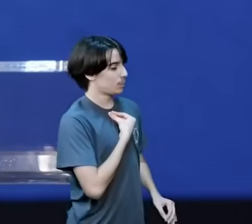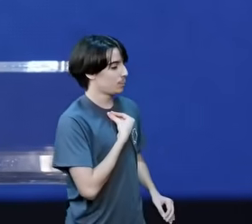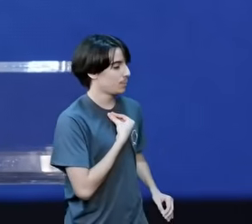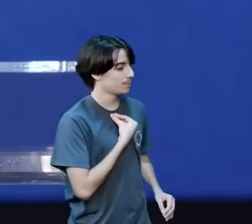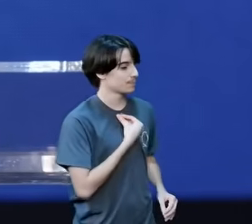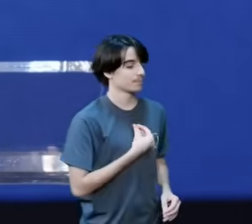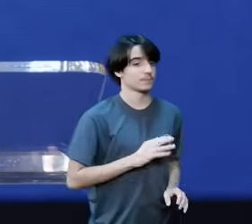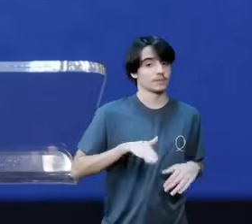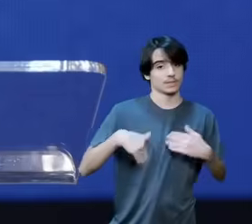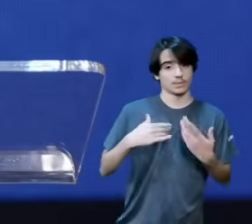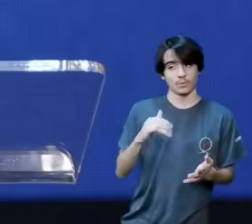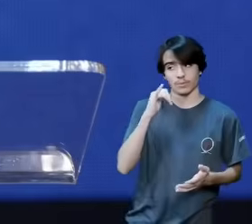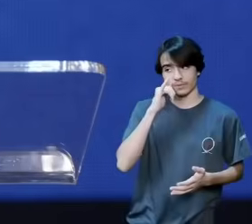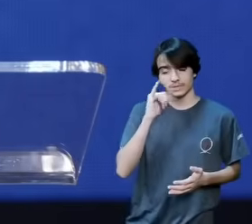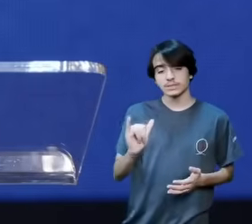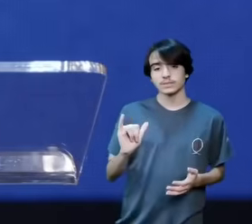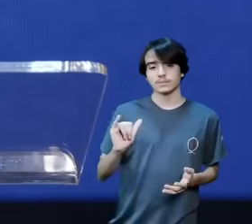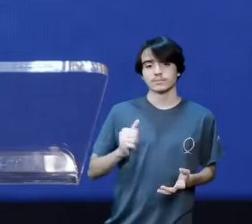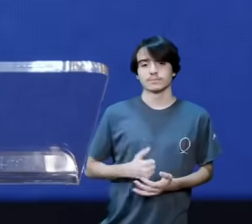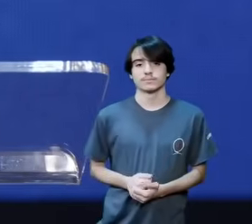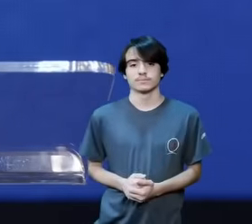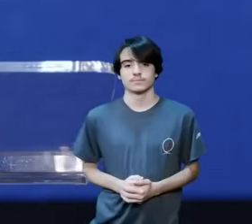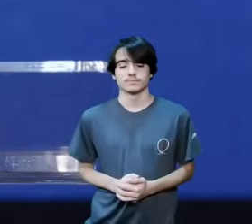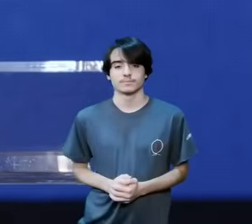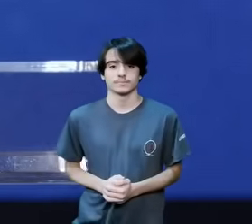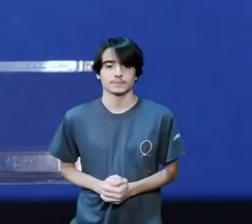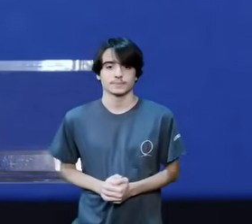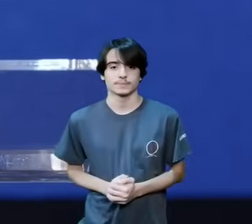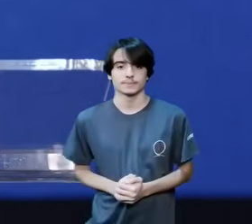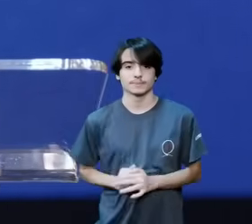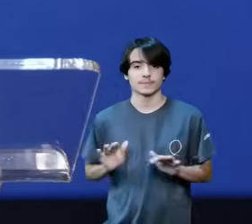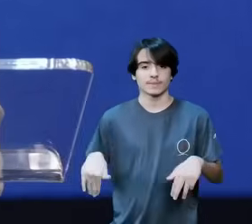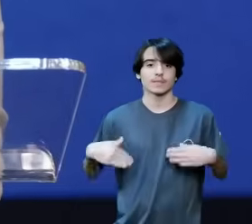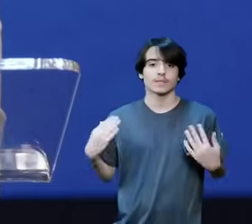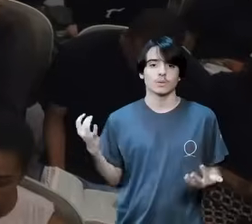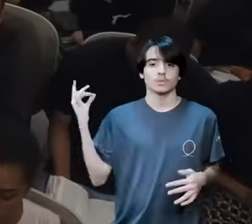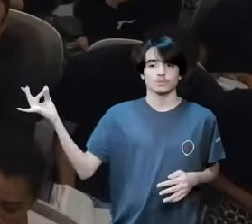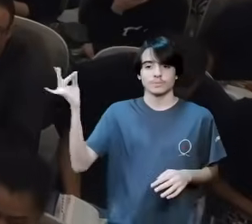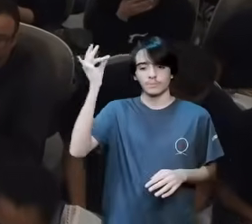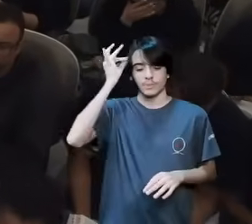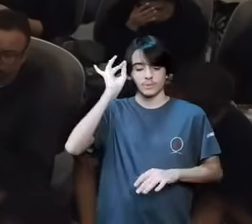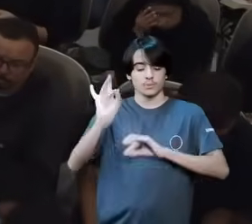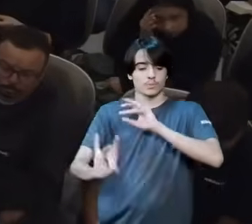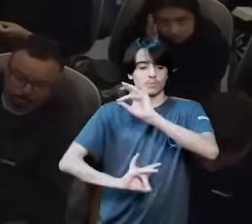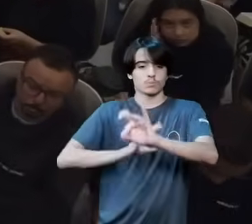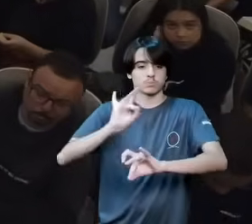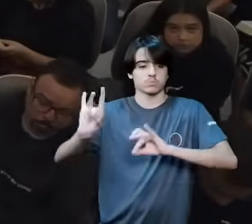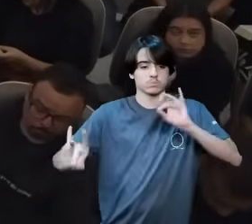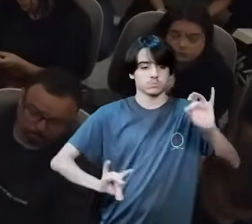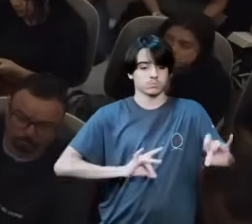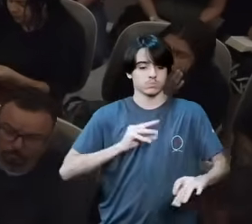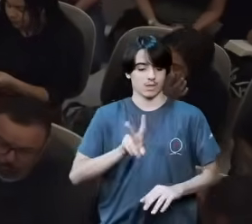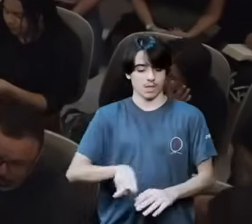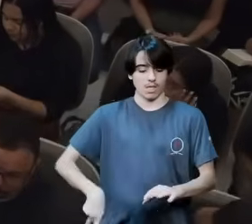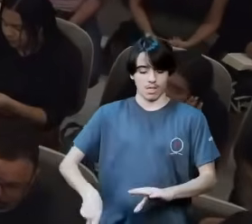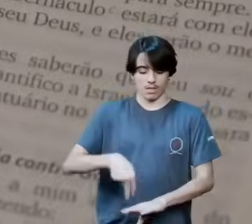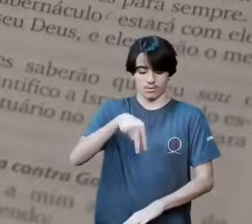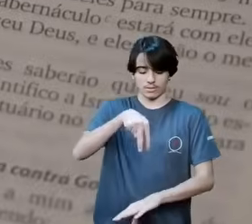Então profetizei como Ele me deu ordem, e então o Espírito entrou neles e eles viveram.